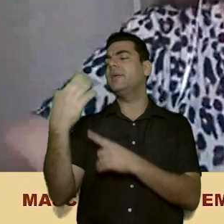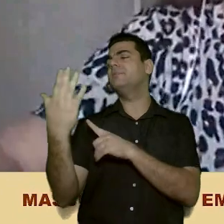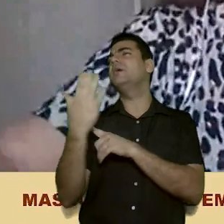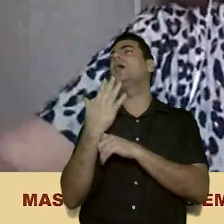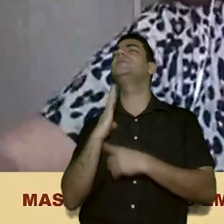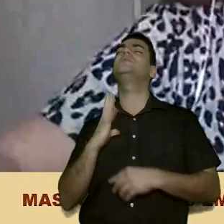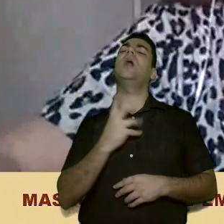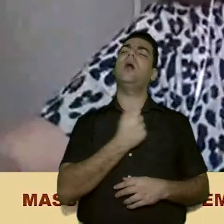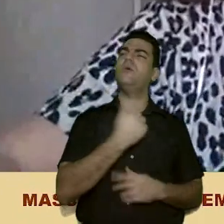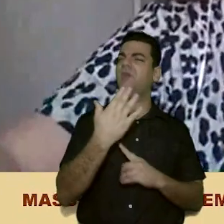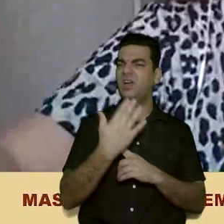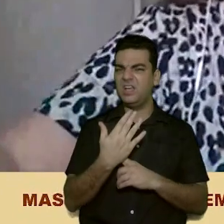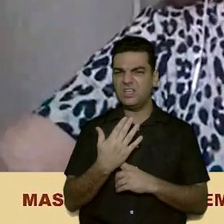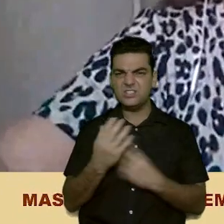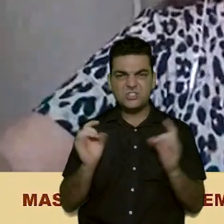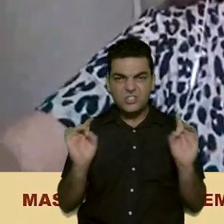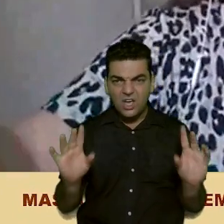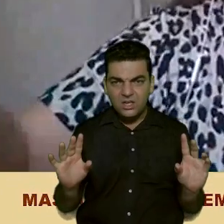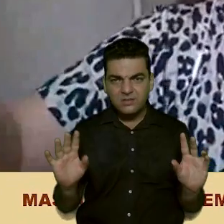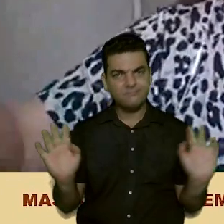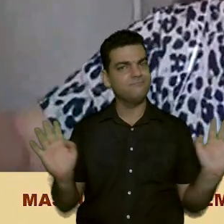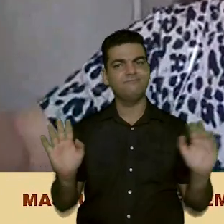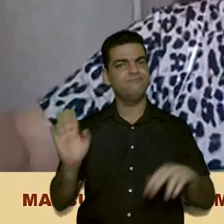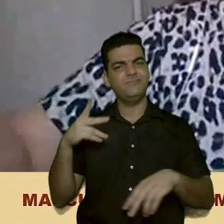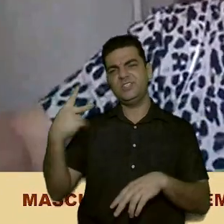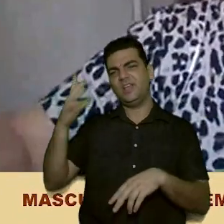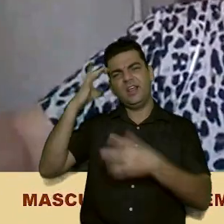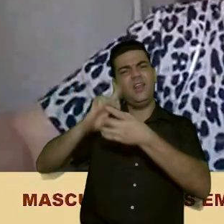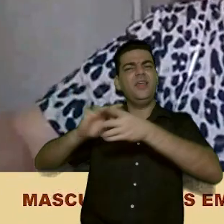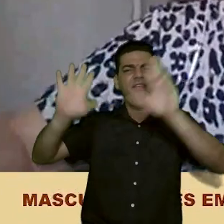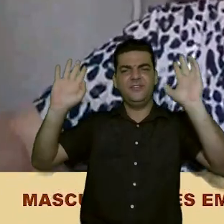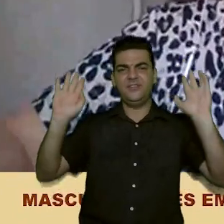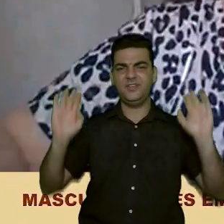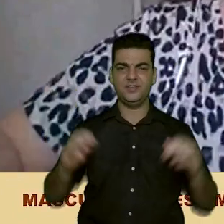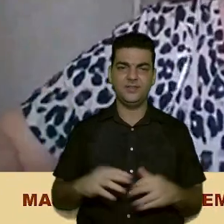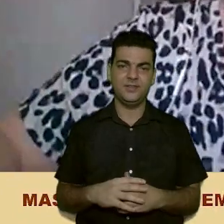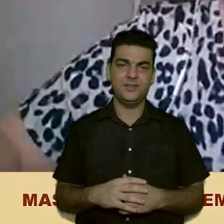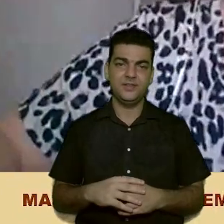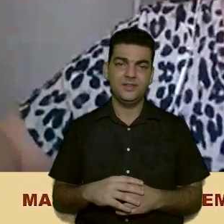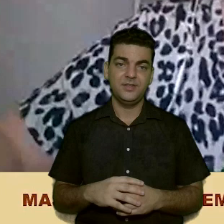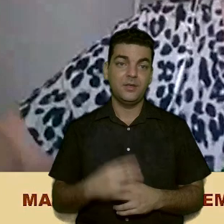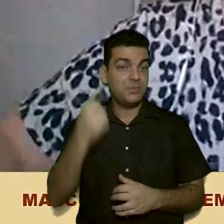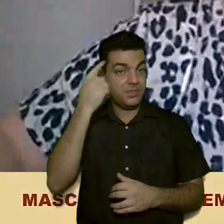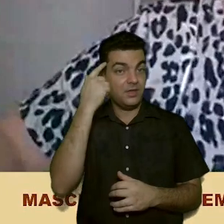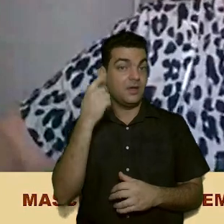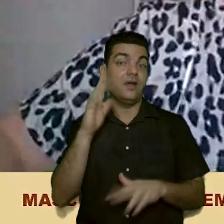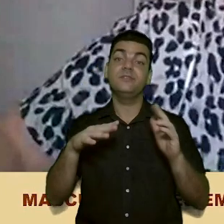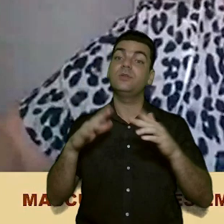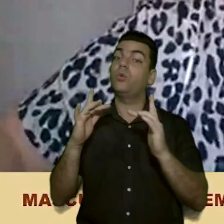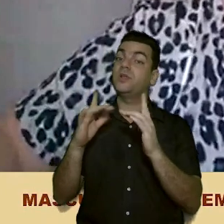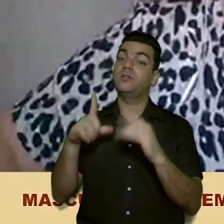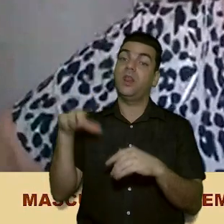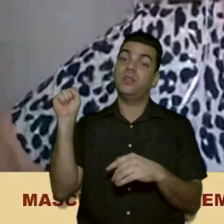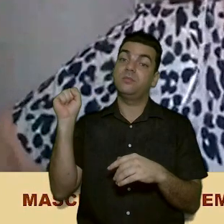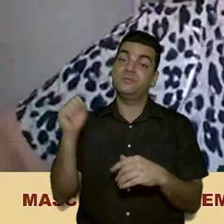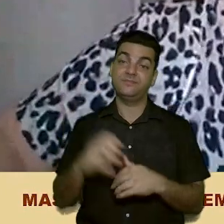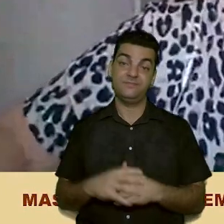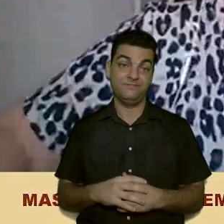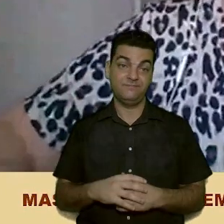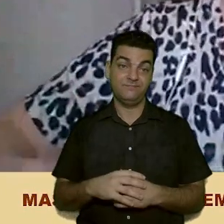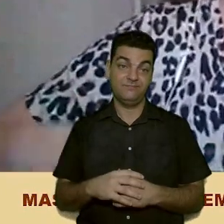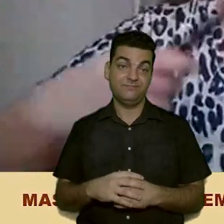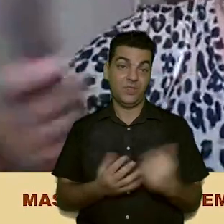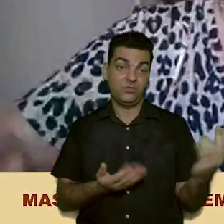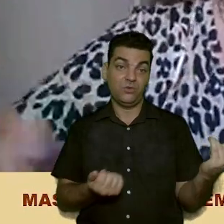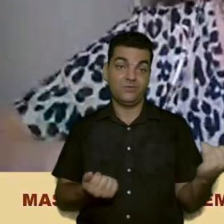Cinderela. Exato. Chega disso e, cara, naturalizar aquilo que sempre foi desnaturalizado,